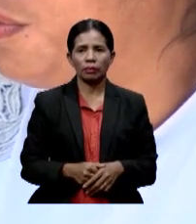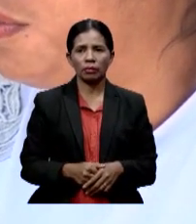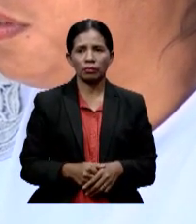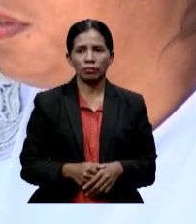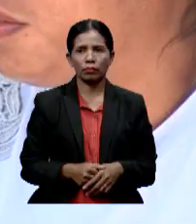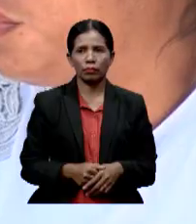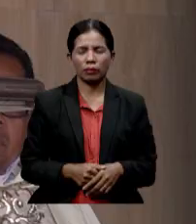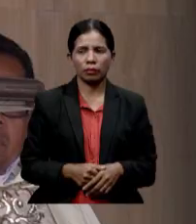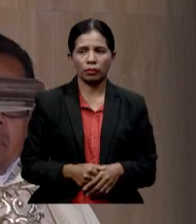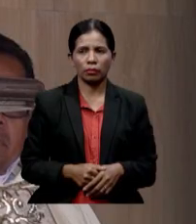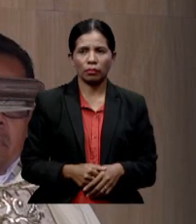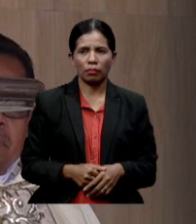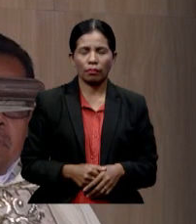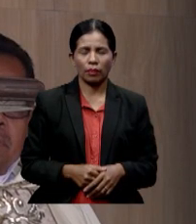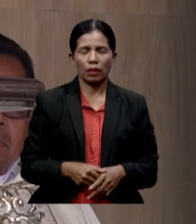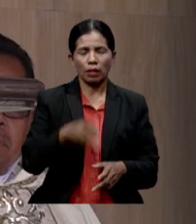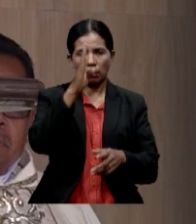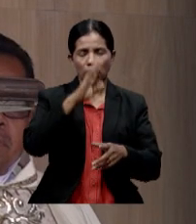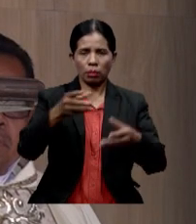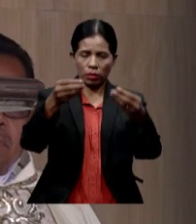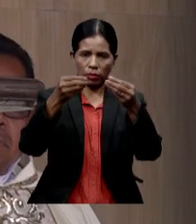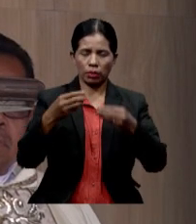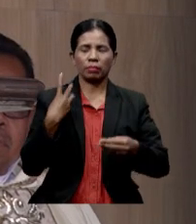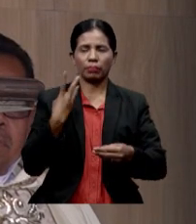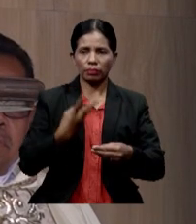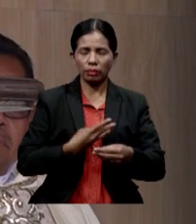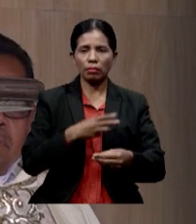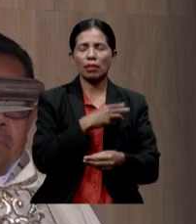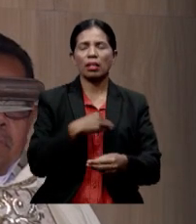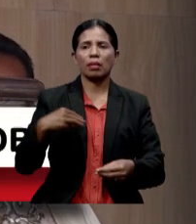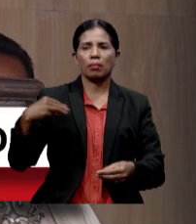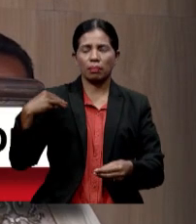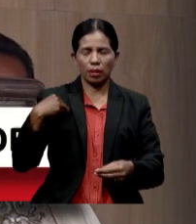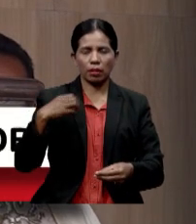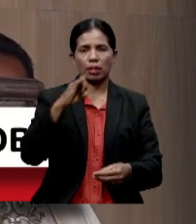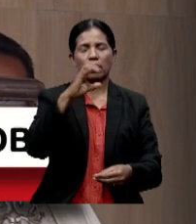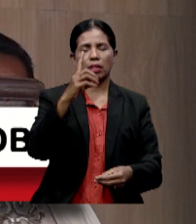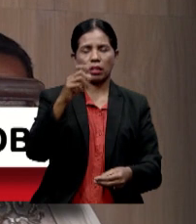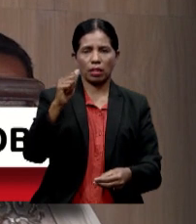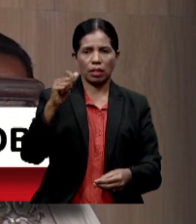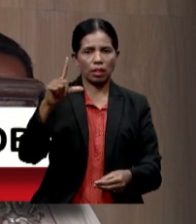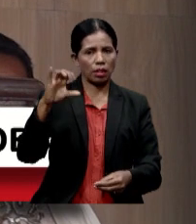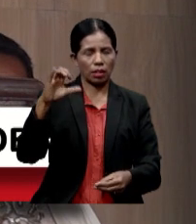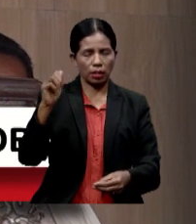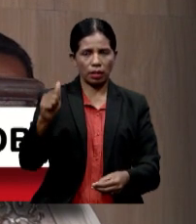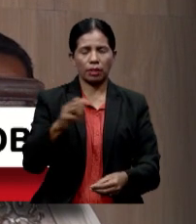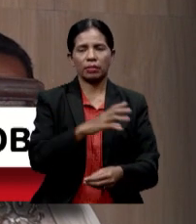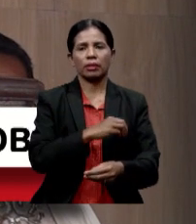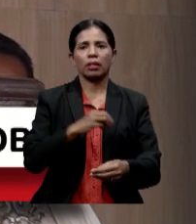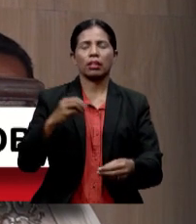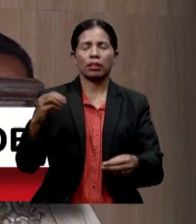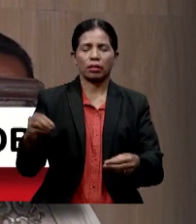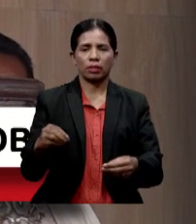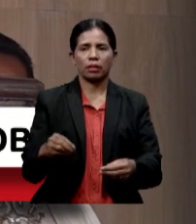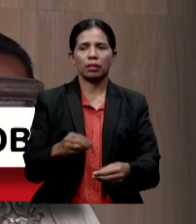Gratidão unia no bamarão mag nebe harai com a mãe Ita, irmã Doven, irmã Idália, e a congregação e